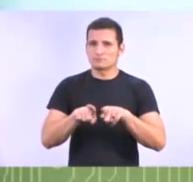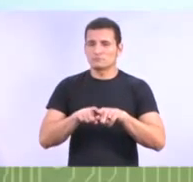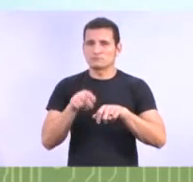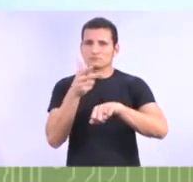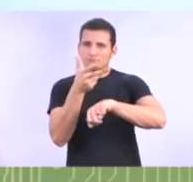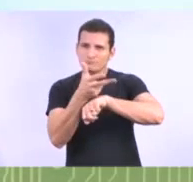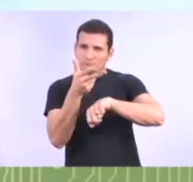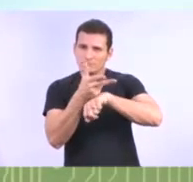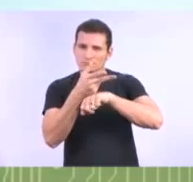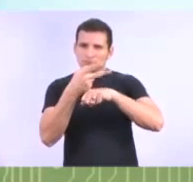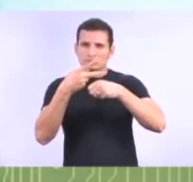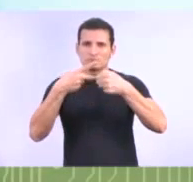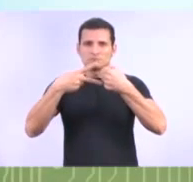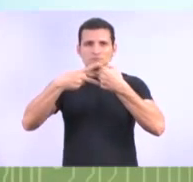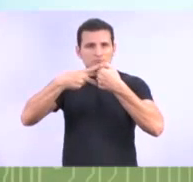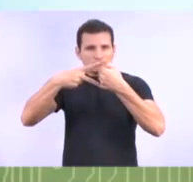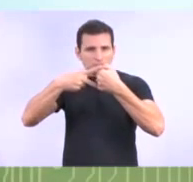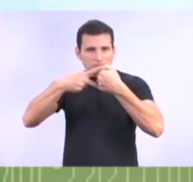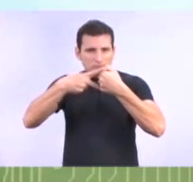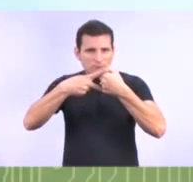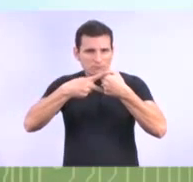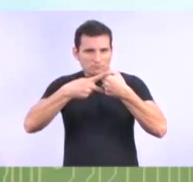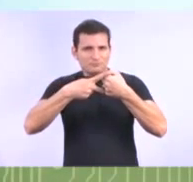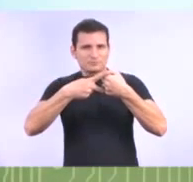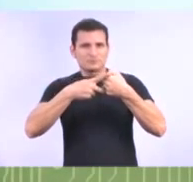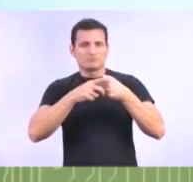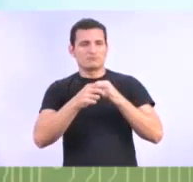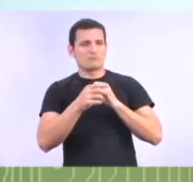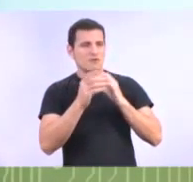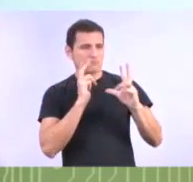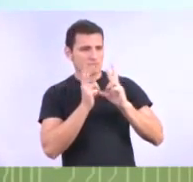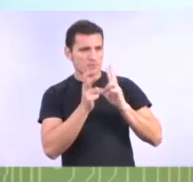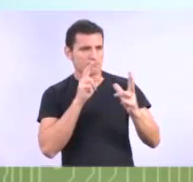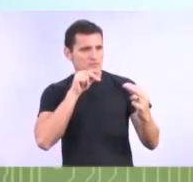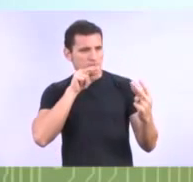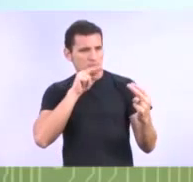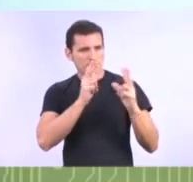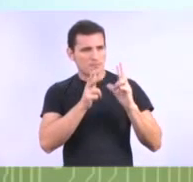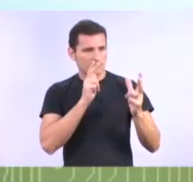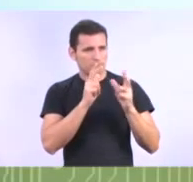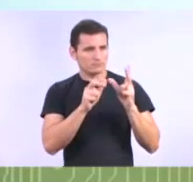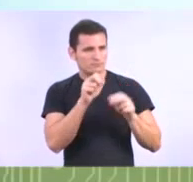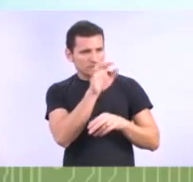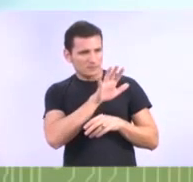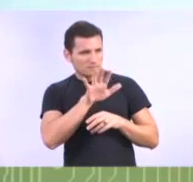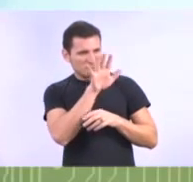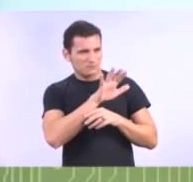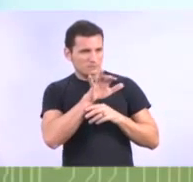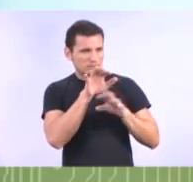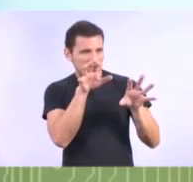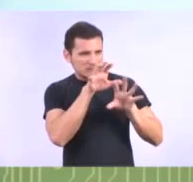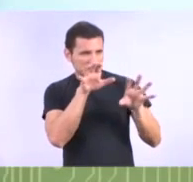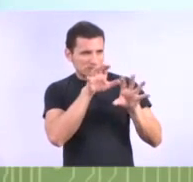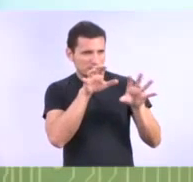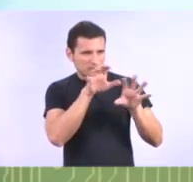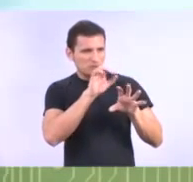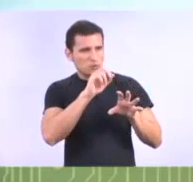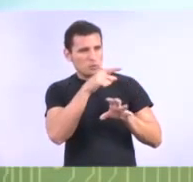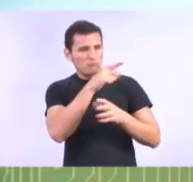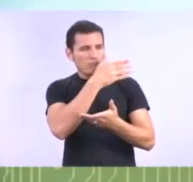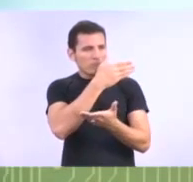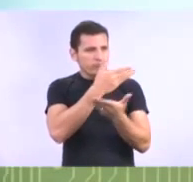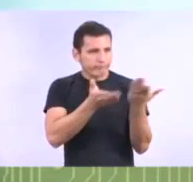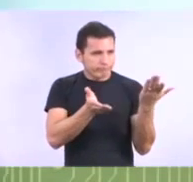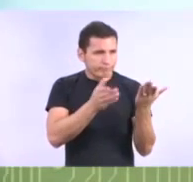um Skype ou por um Google Hangout. Você está usando e aí a imagem fica quadriculada, ou então ela se perde,